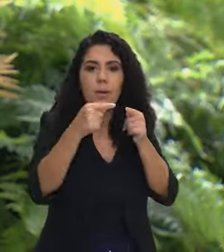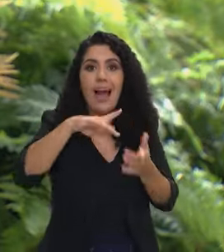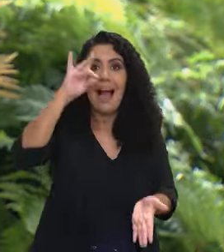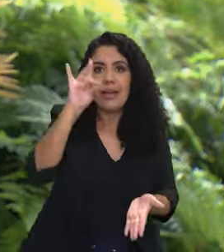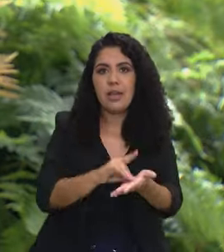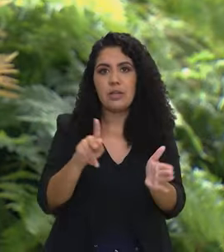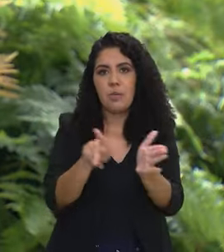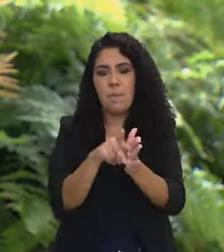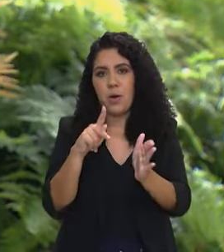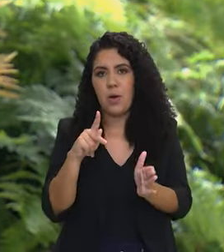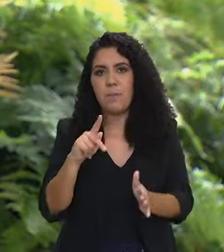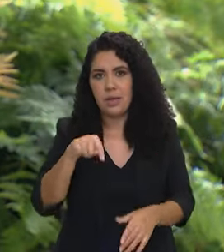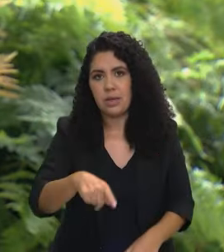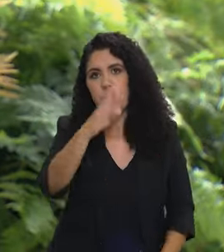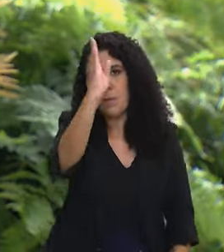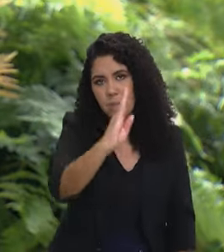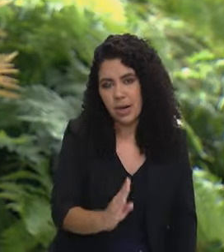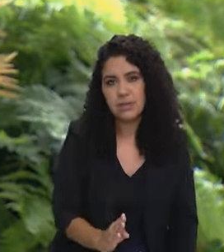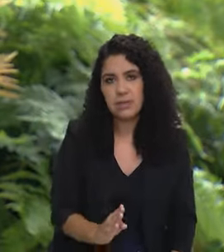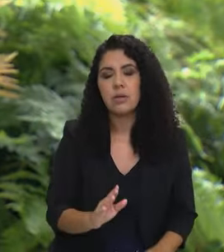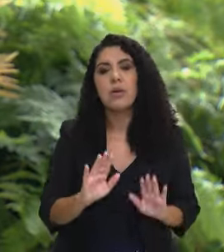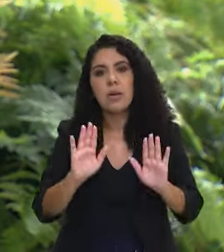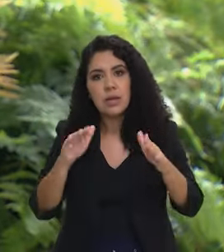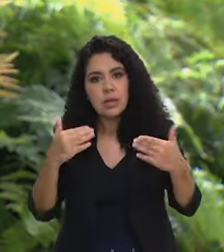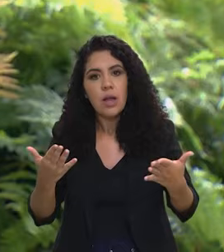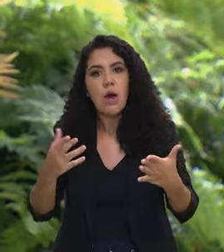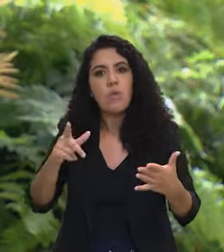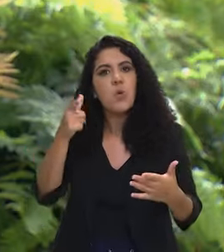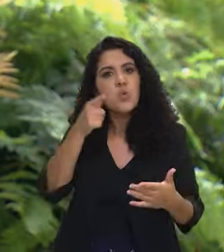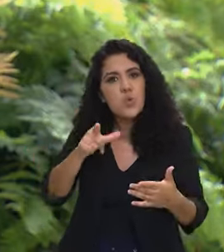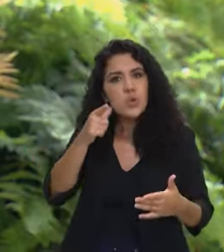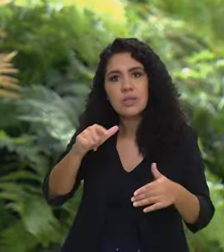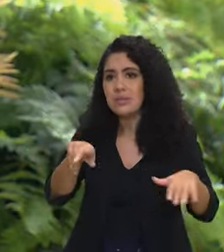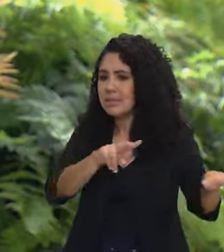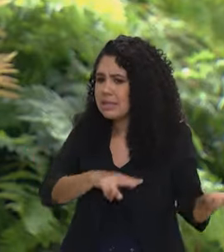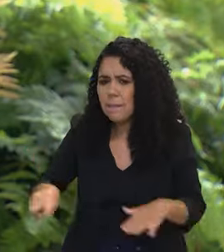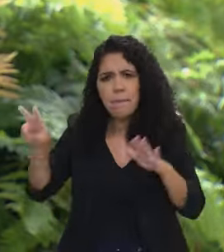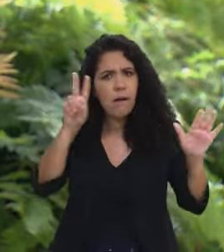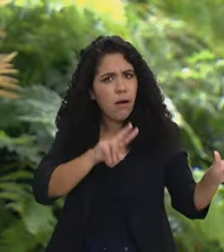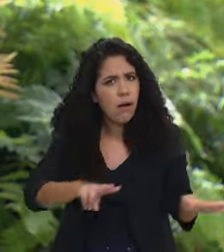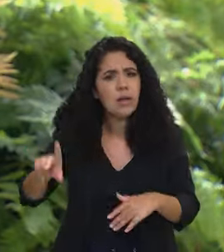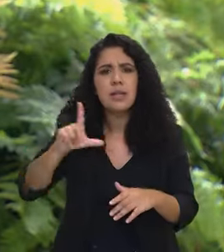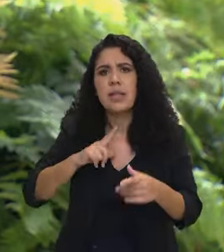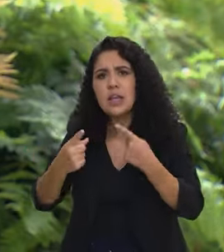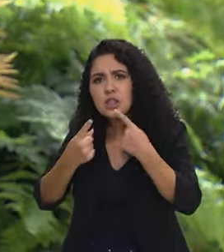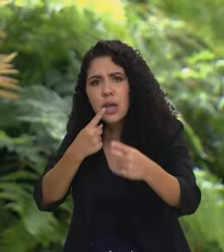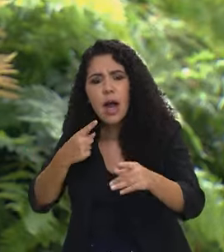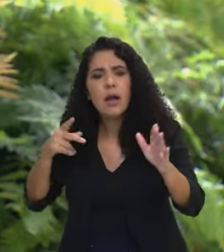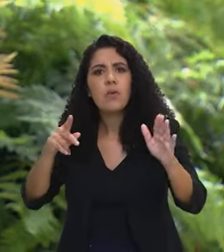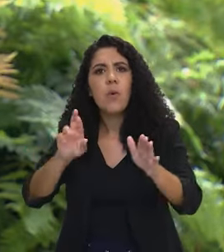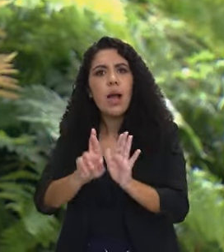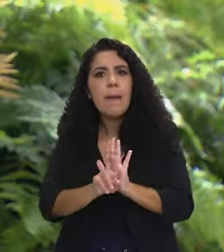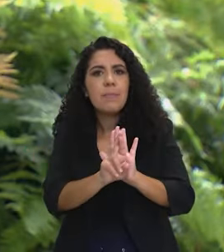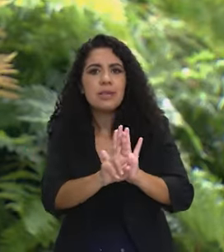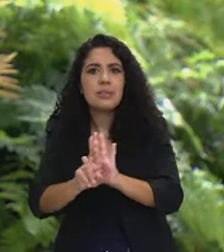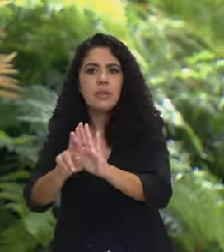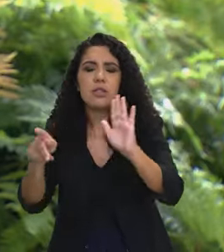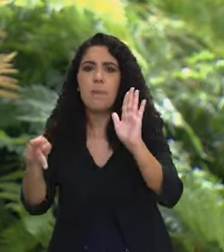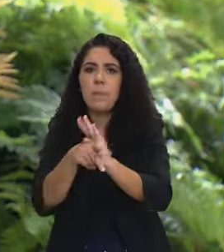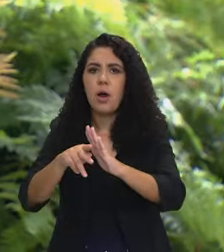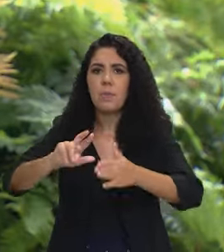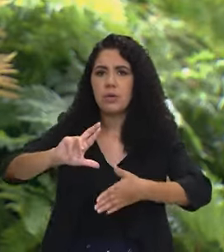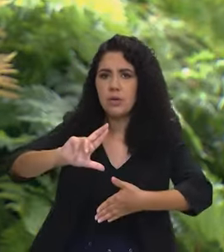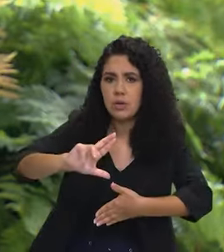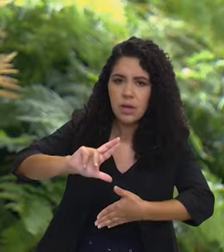realidade. Então, com os países da América Latina, a gente mantém realmente, eu tenho um diálogo semanal muito constante com as minhas